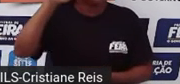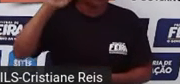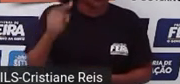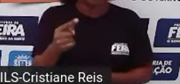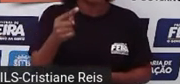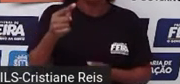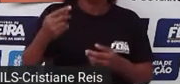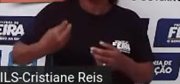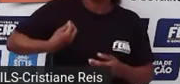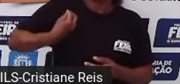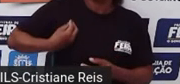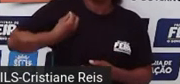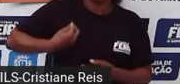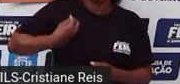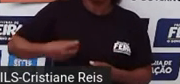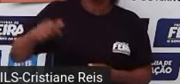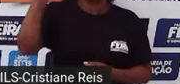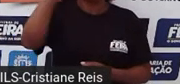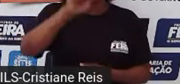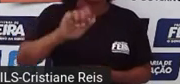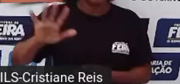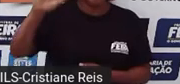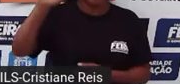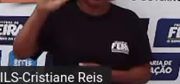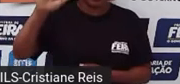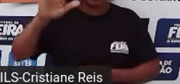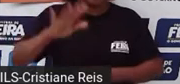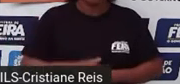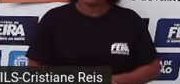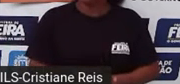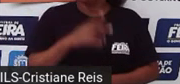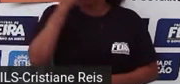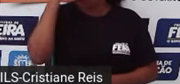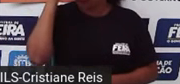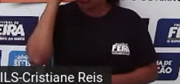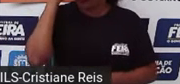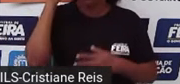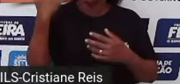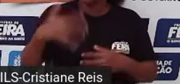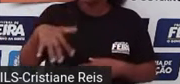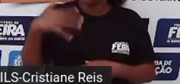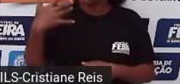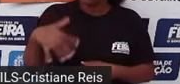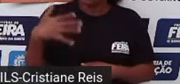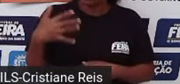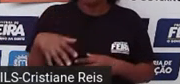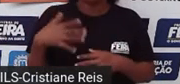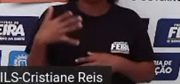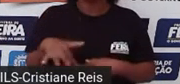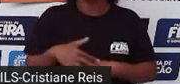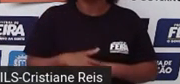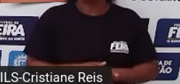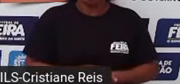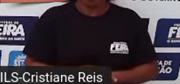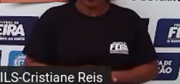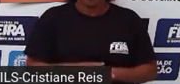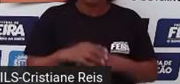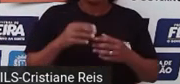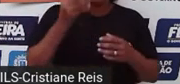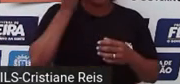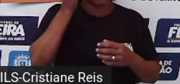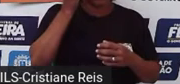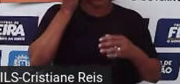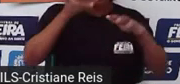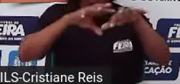muita gente né Nós vamos ver mais adiante falando aqui que essa distribuição ela não é igual